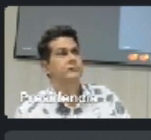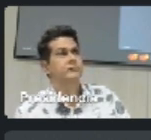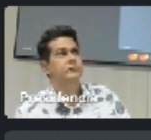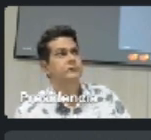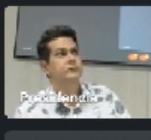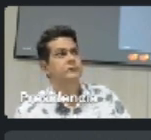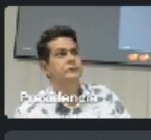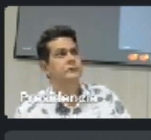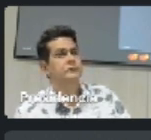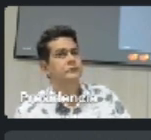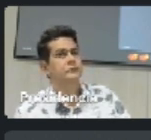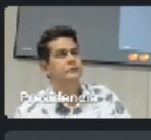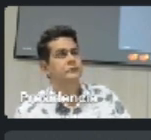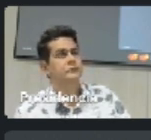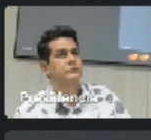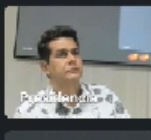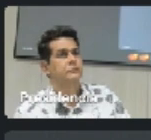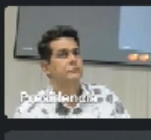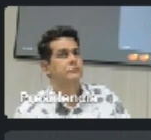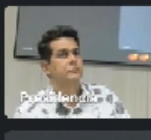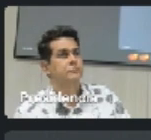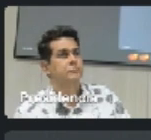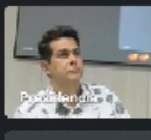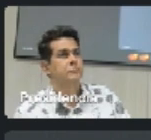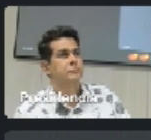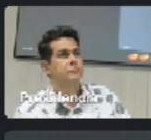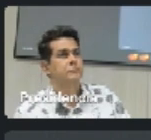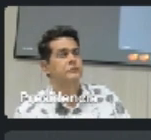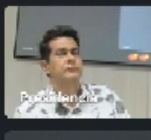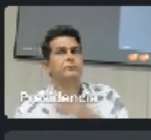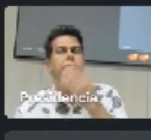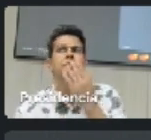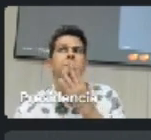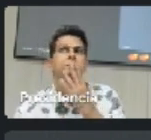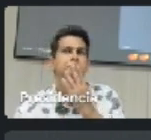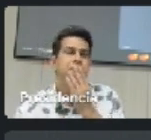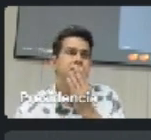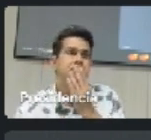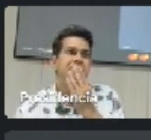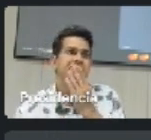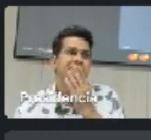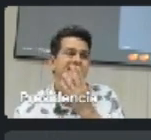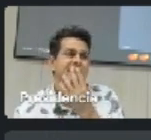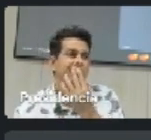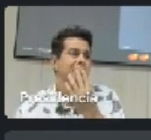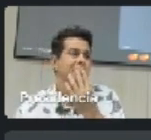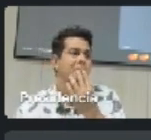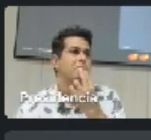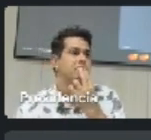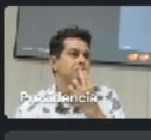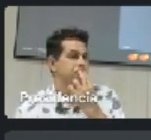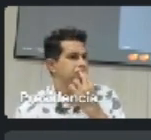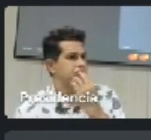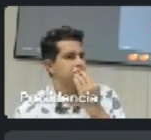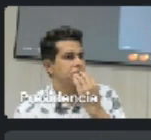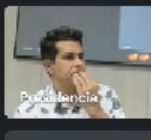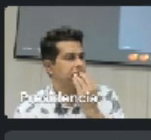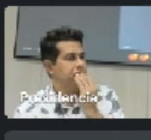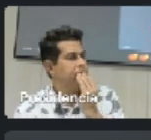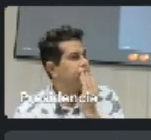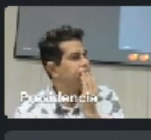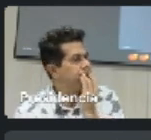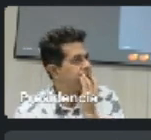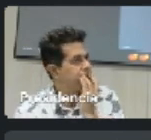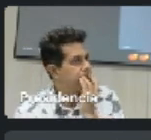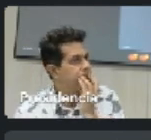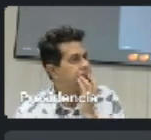A seção de pista lá, ela é reduzida. Em muitos dos trechos, é uma faixa de rolamento e uma de